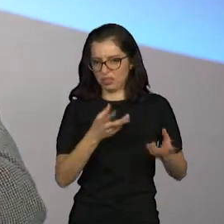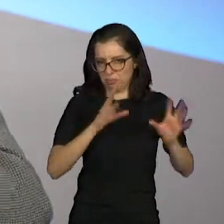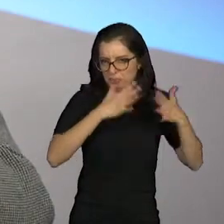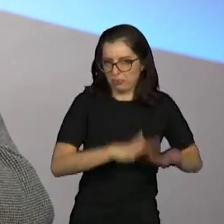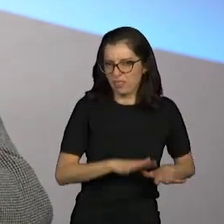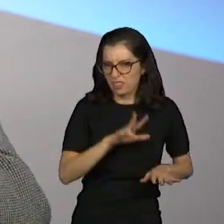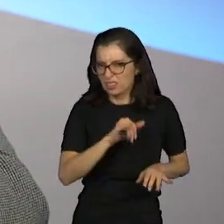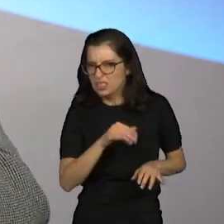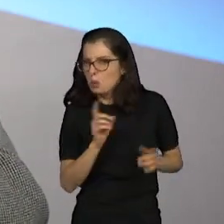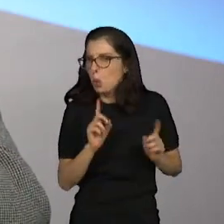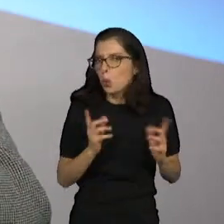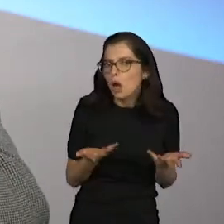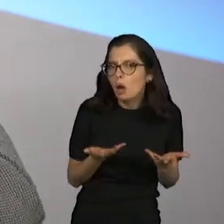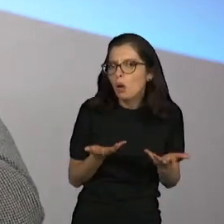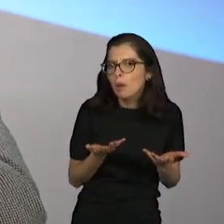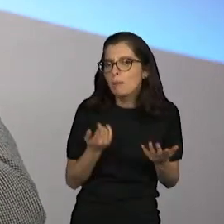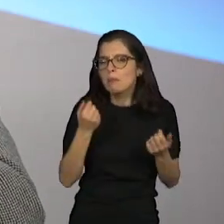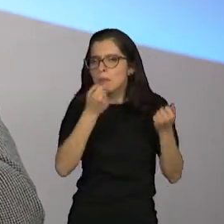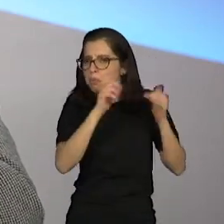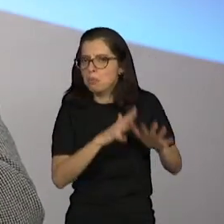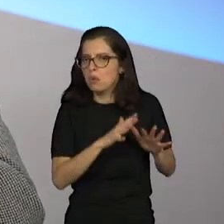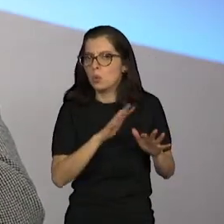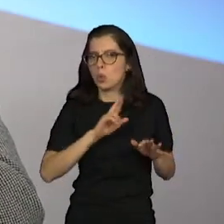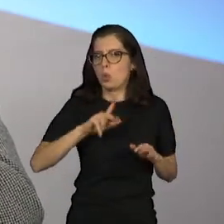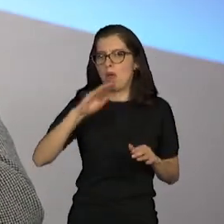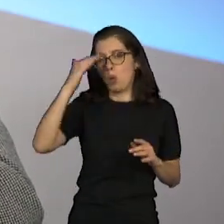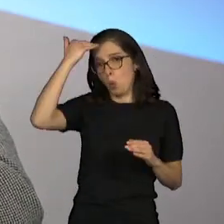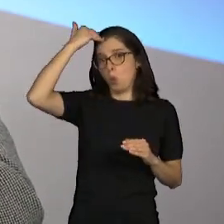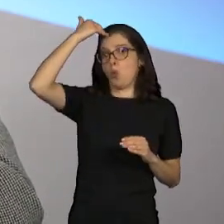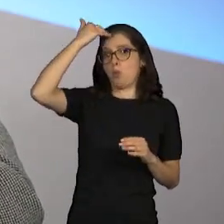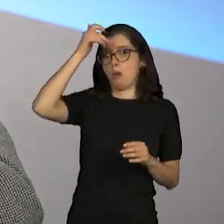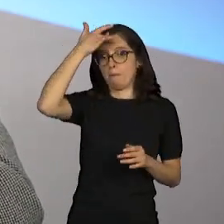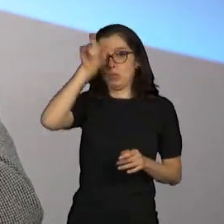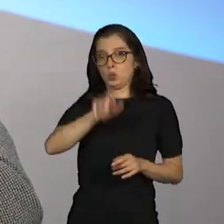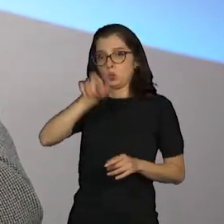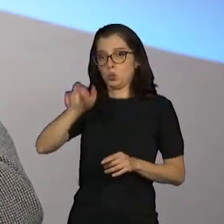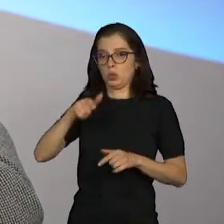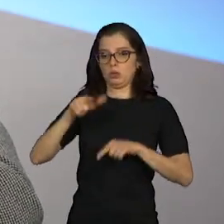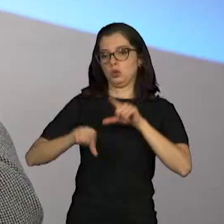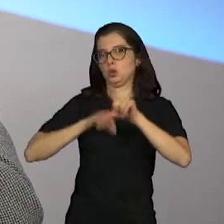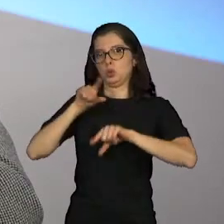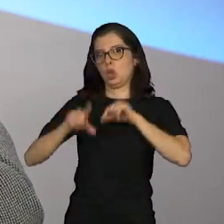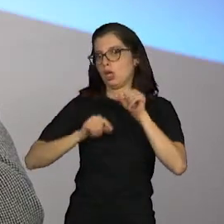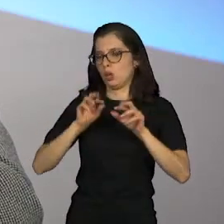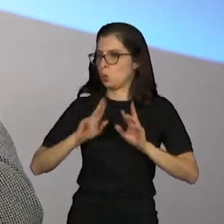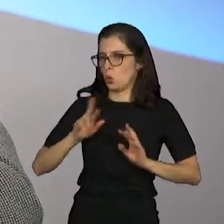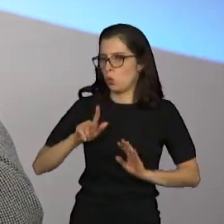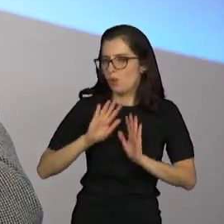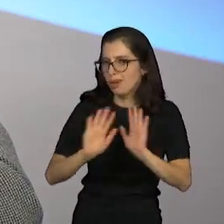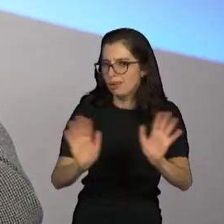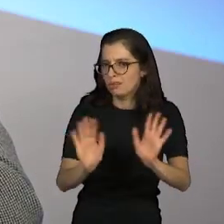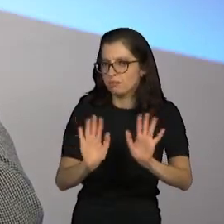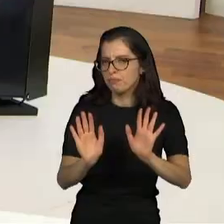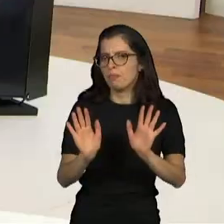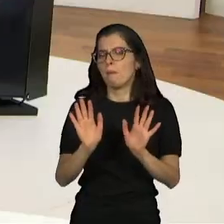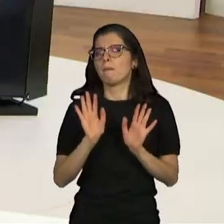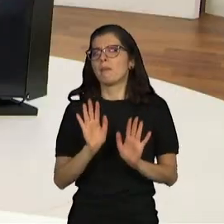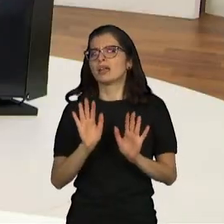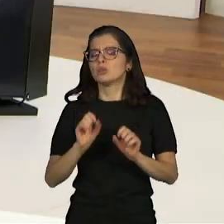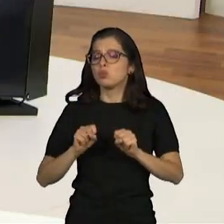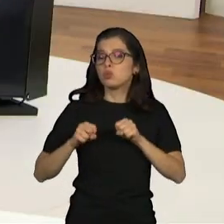o fracasso não é derivado da escolha das pessoas e do esforço dos indivíduos?